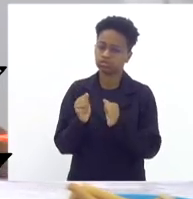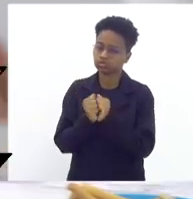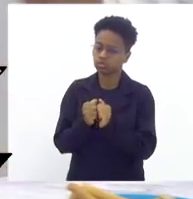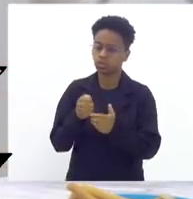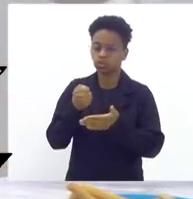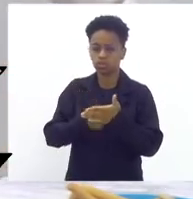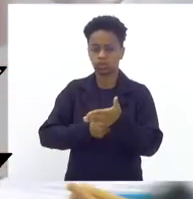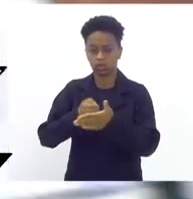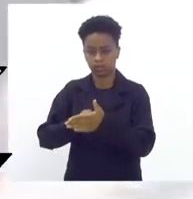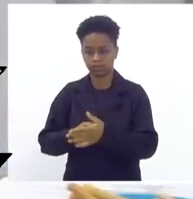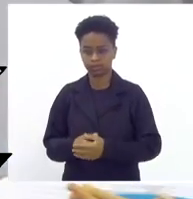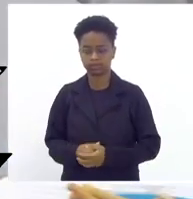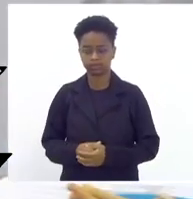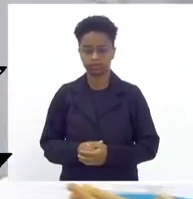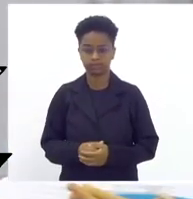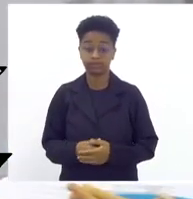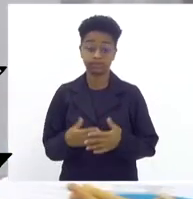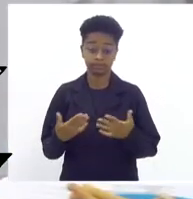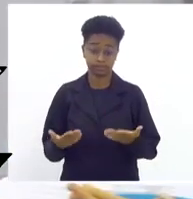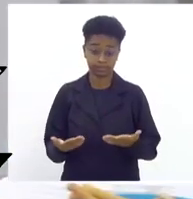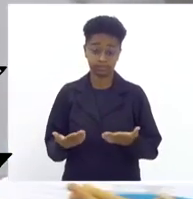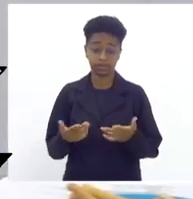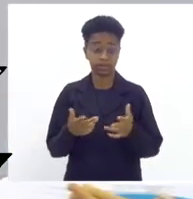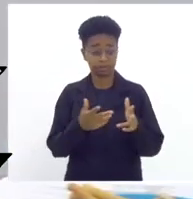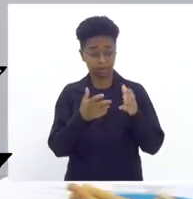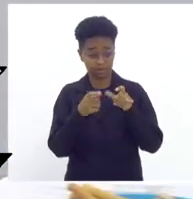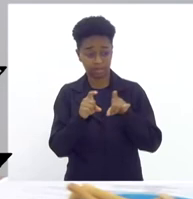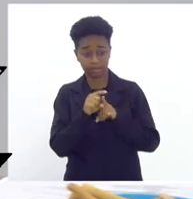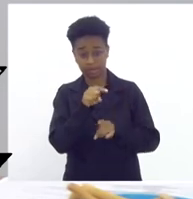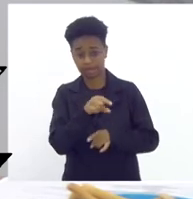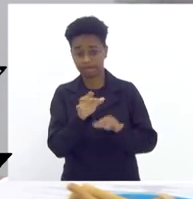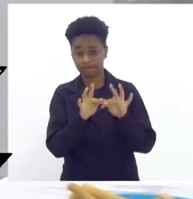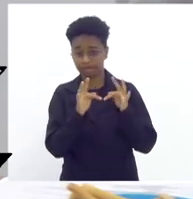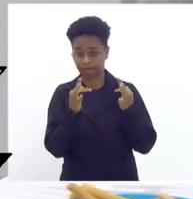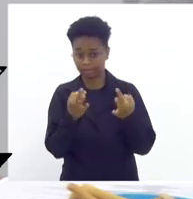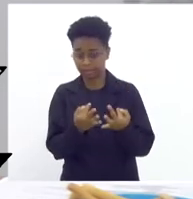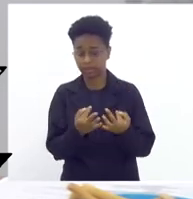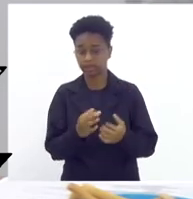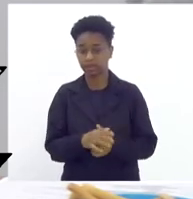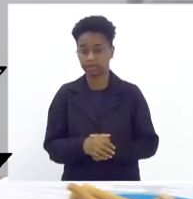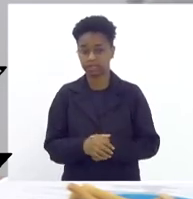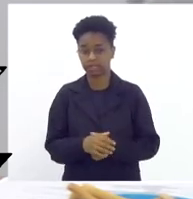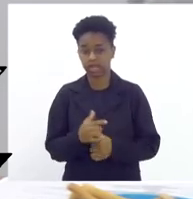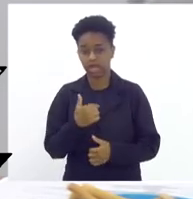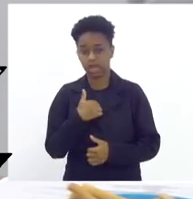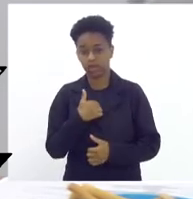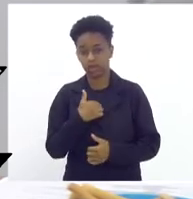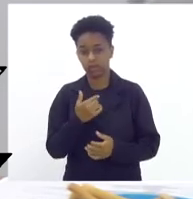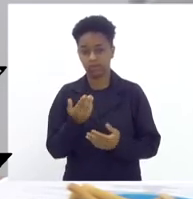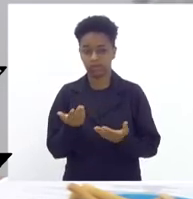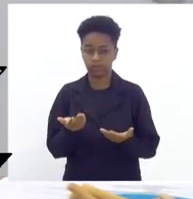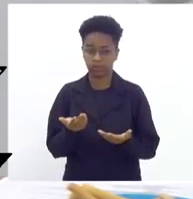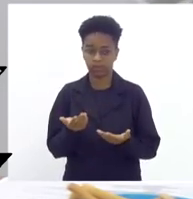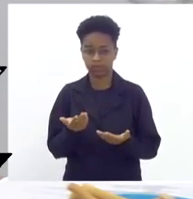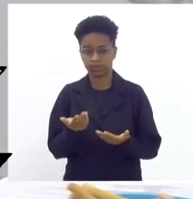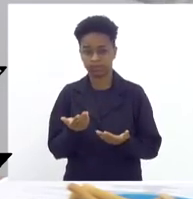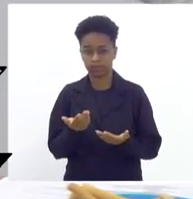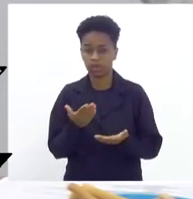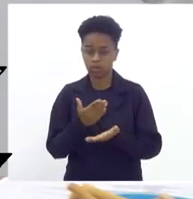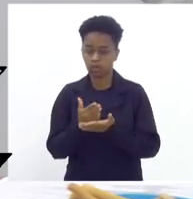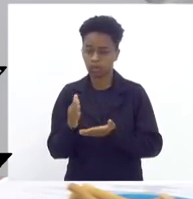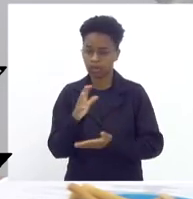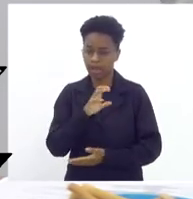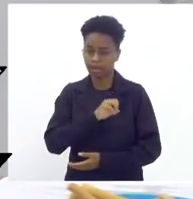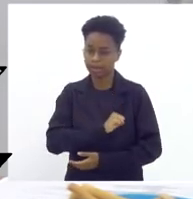luta e tá vendo essa família que enfim eu passei a